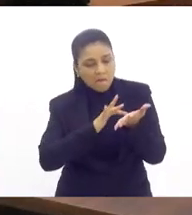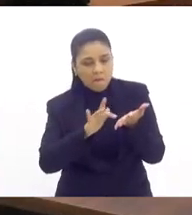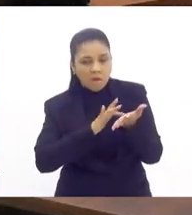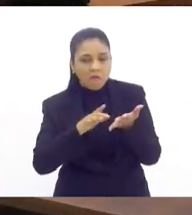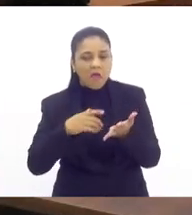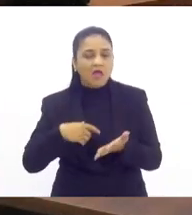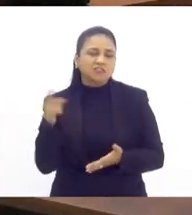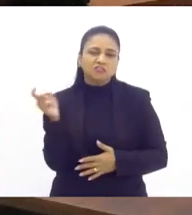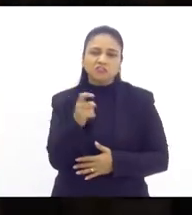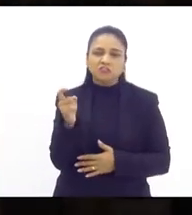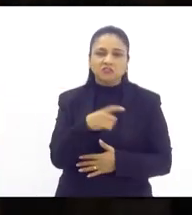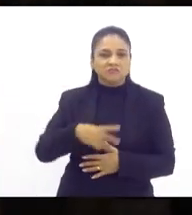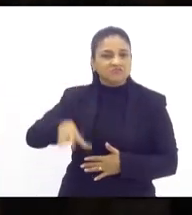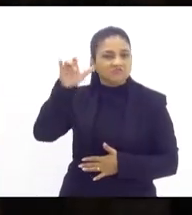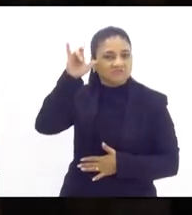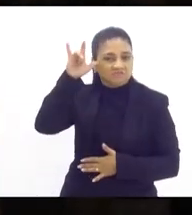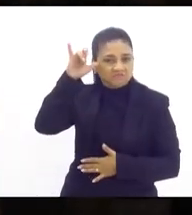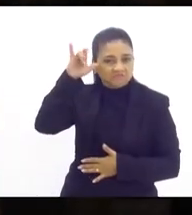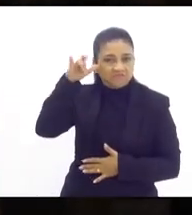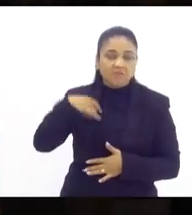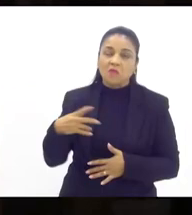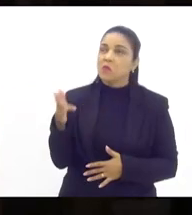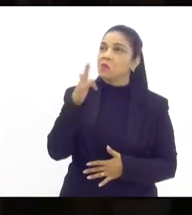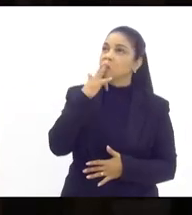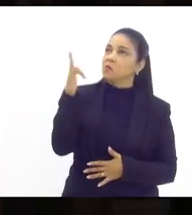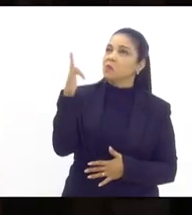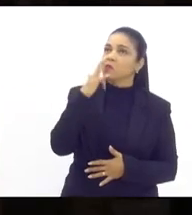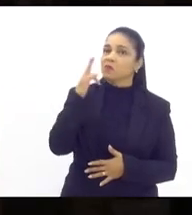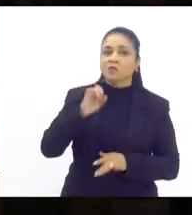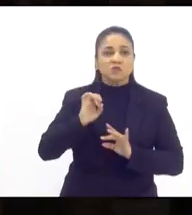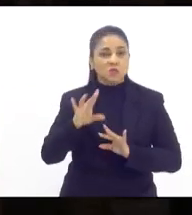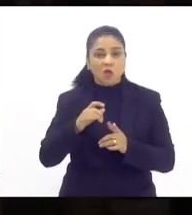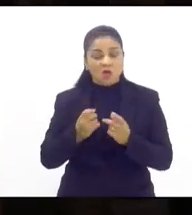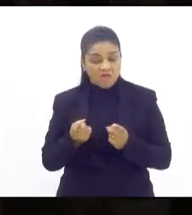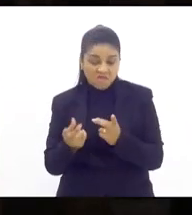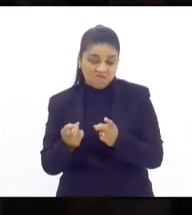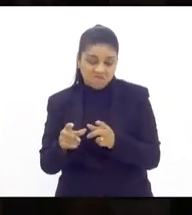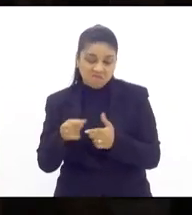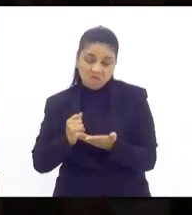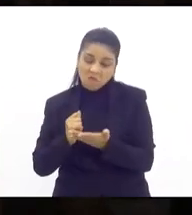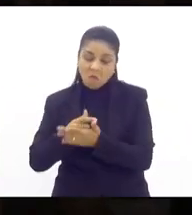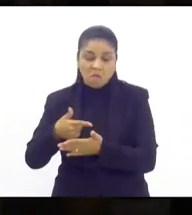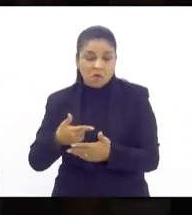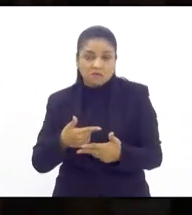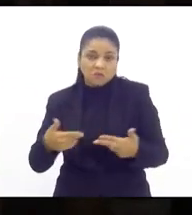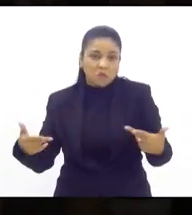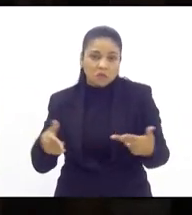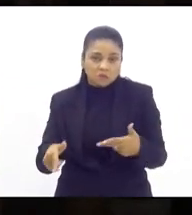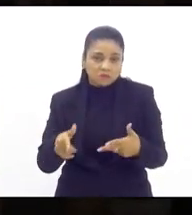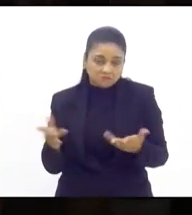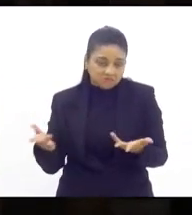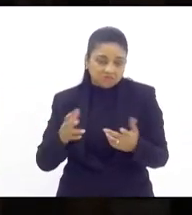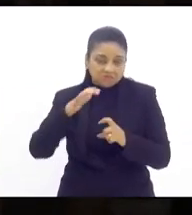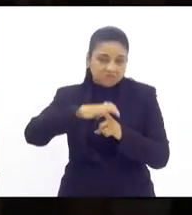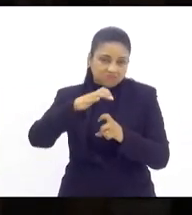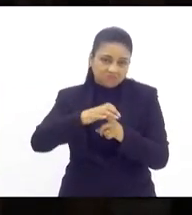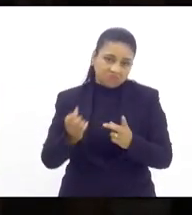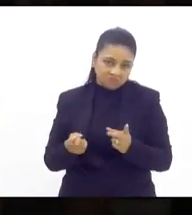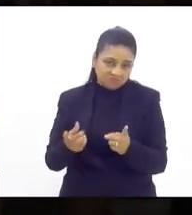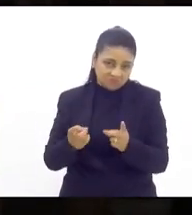vida fumando um cigarro e muitas vezes consumindo dos próprios ambulantes que eles estariam ali para regular para